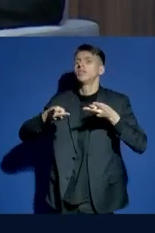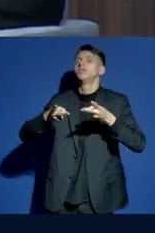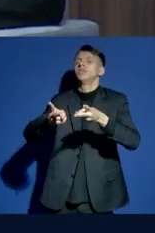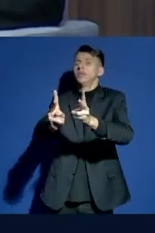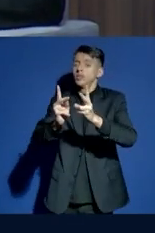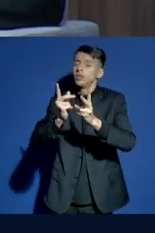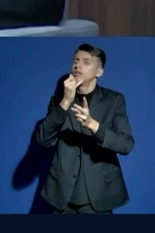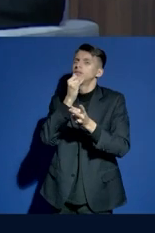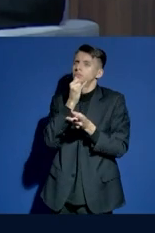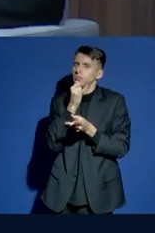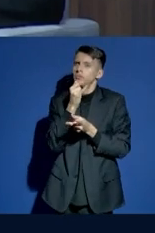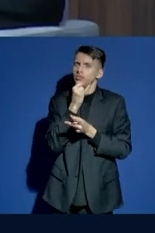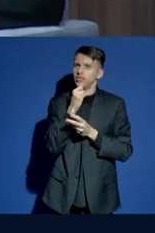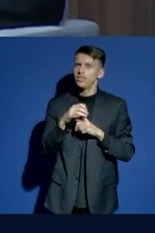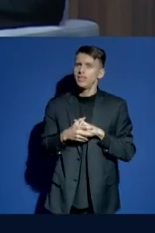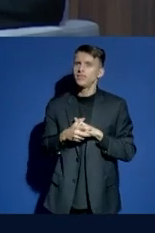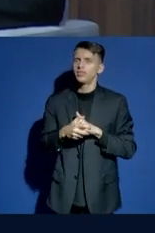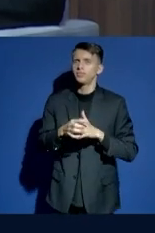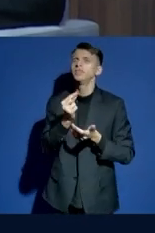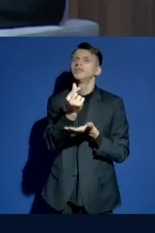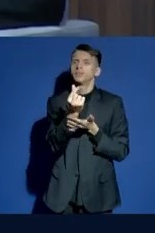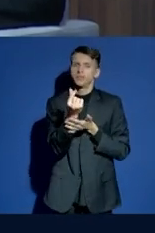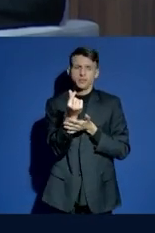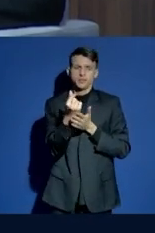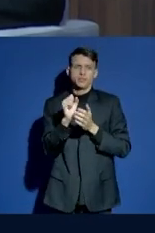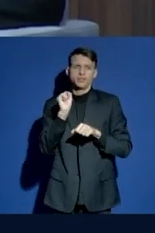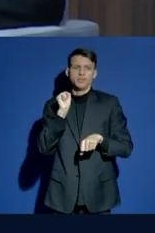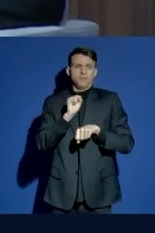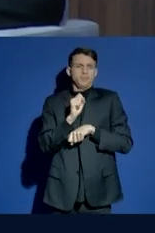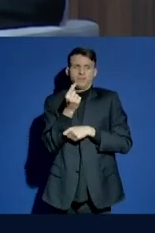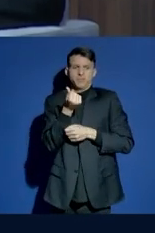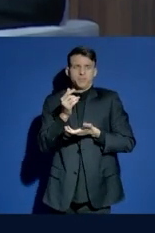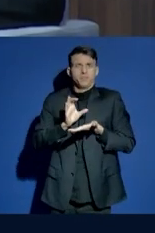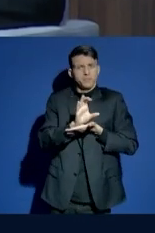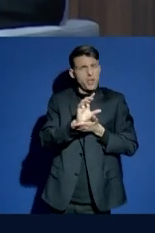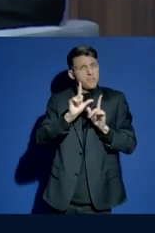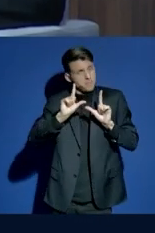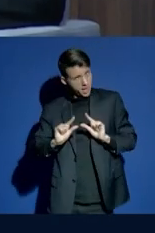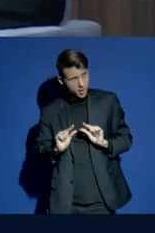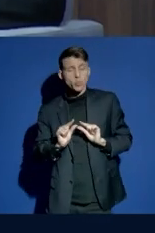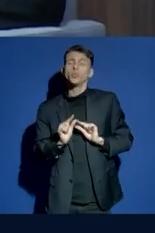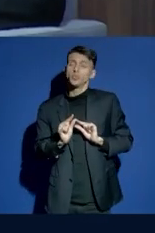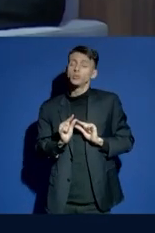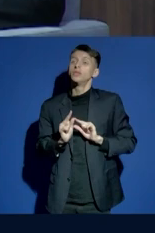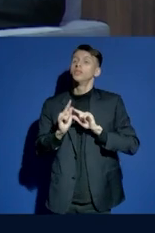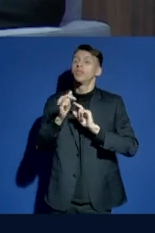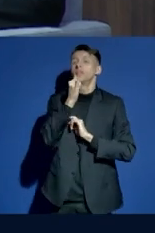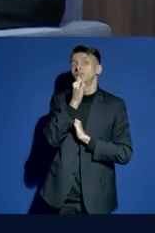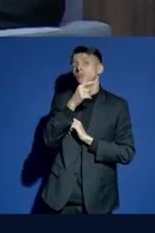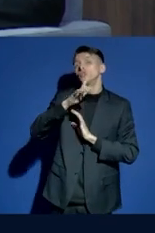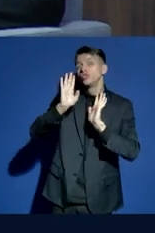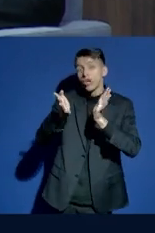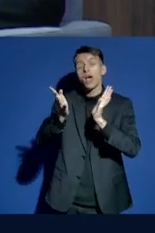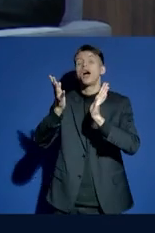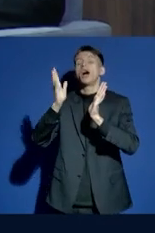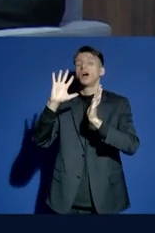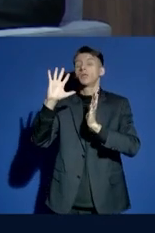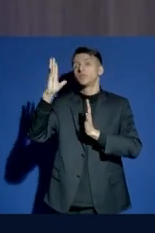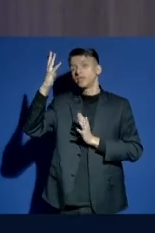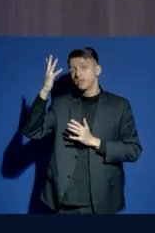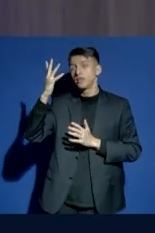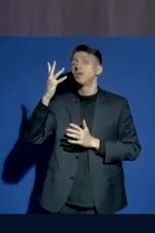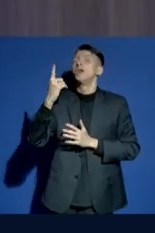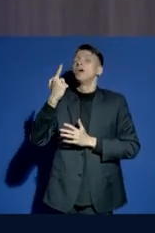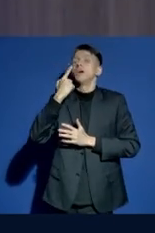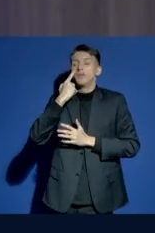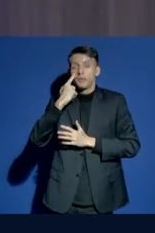investimento numa área que ela não tenha só mais na questão do setor elétrico nacional e esse episódio nos